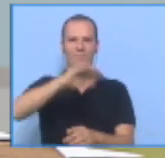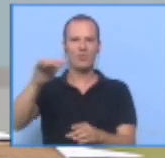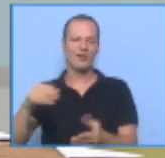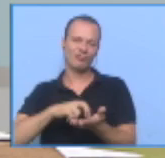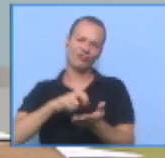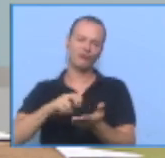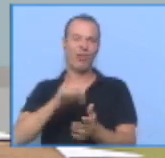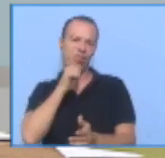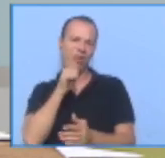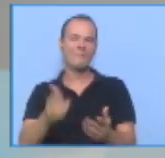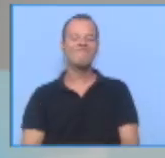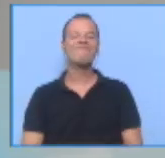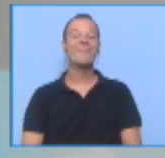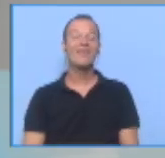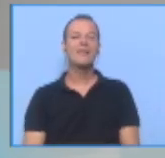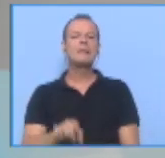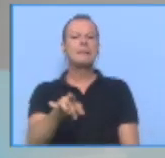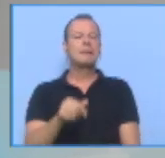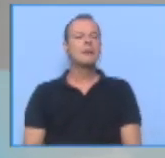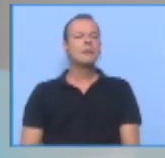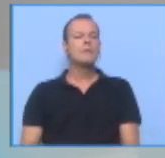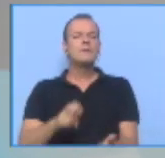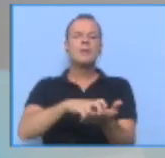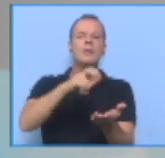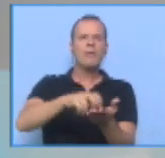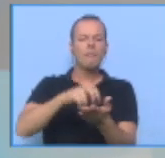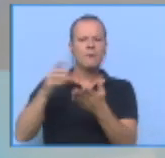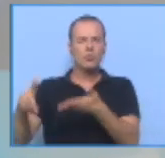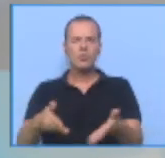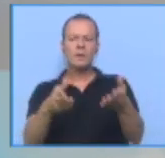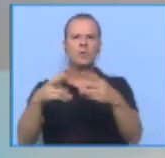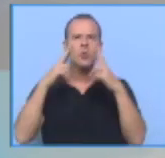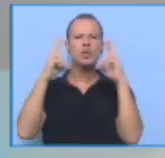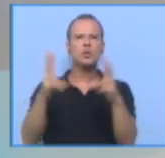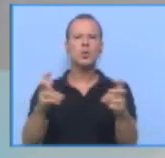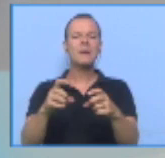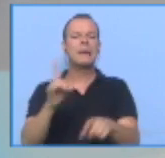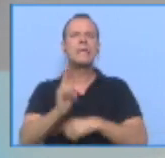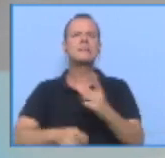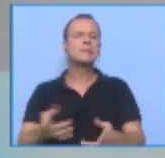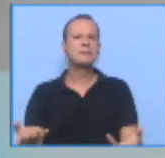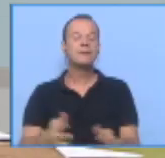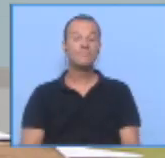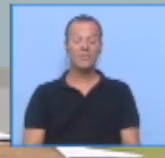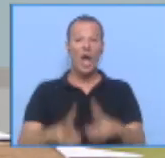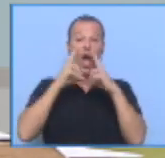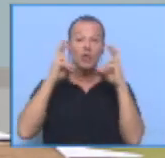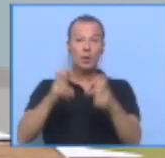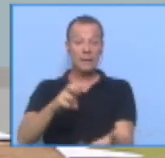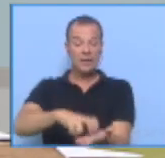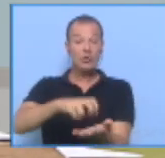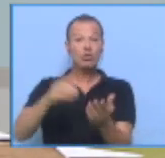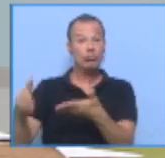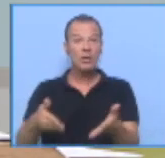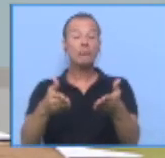isso. E que oportunidade é essa de ir andando por trilhos à descoberta? É uma descoberta não só dos trilhos, mas de cada